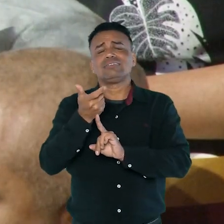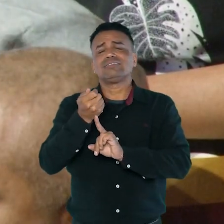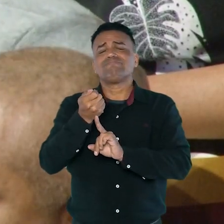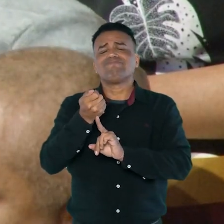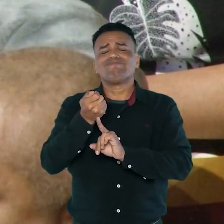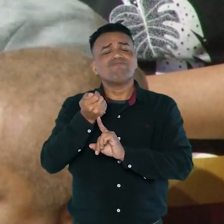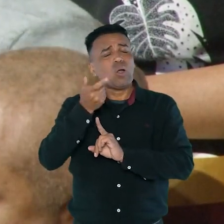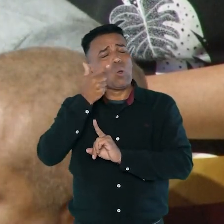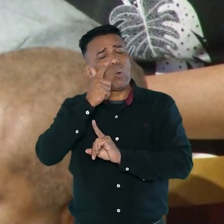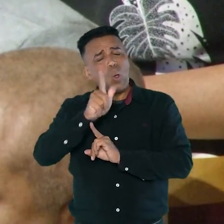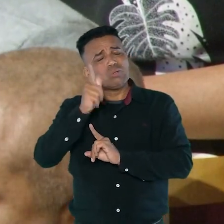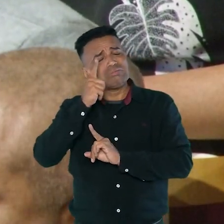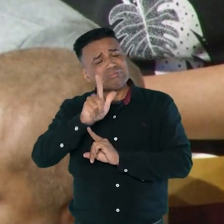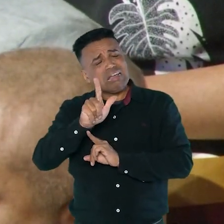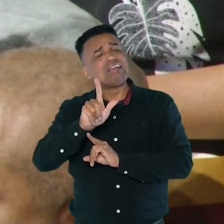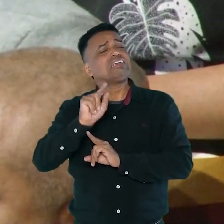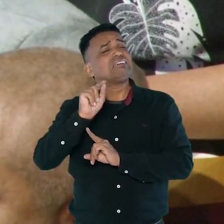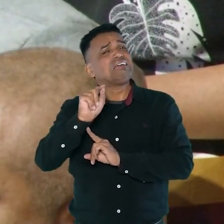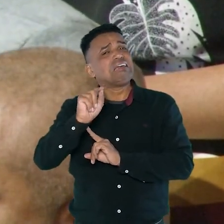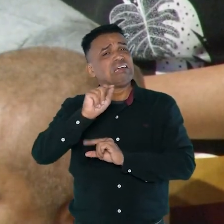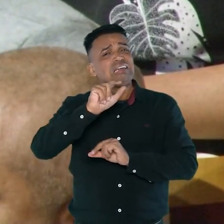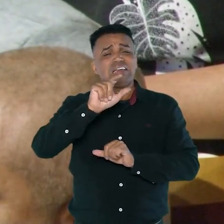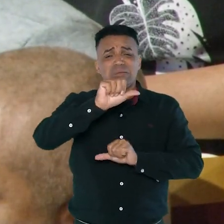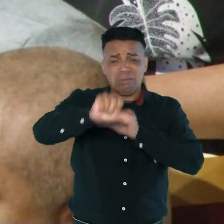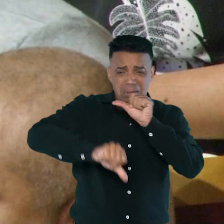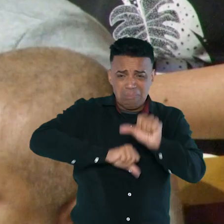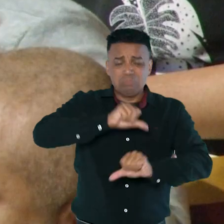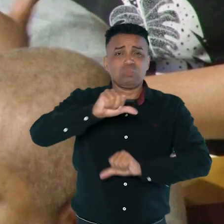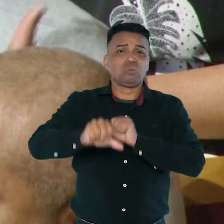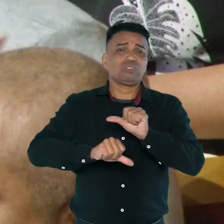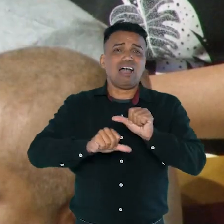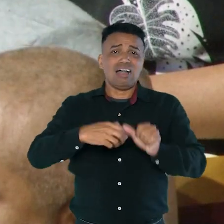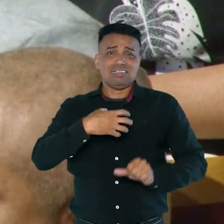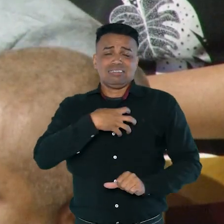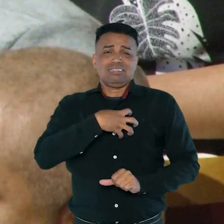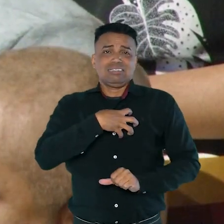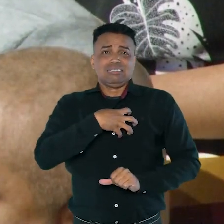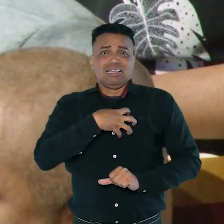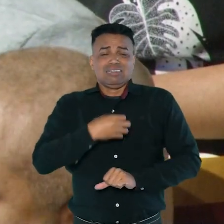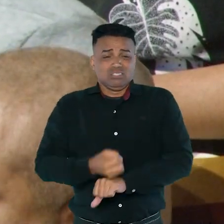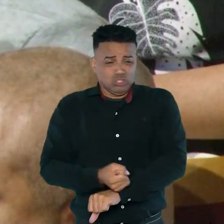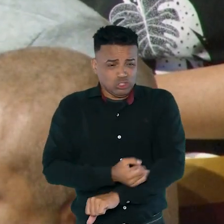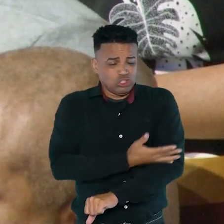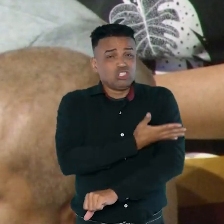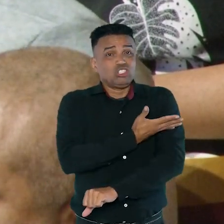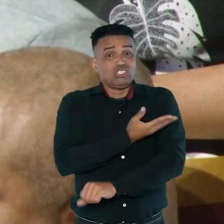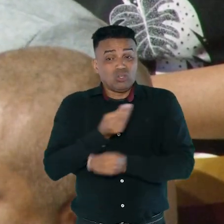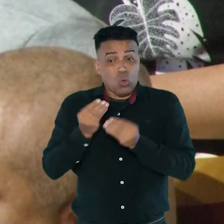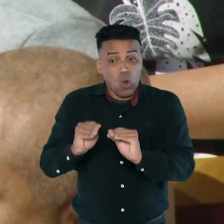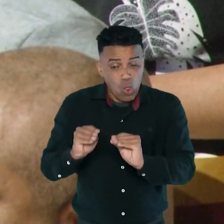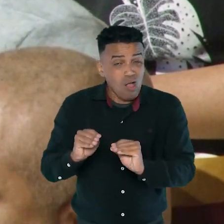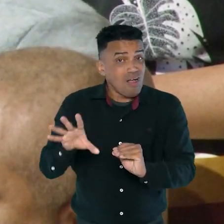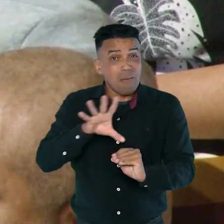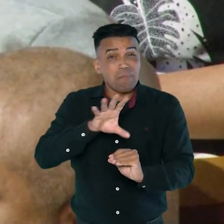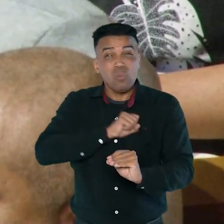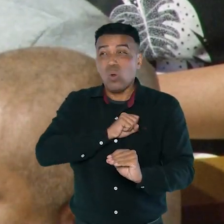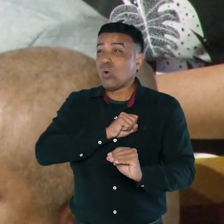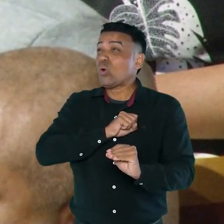transformar isso em algo que a gente sente. E aí esse amor fica